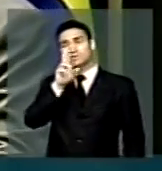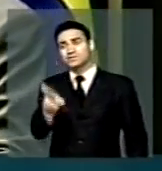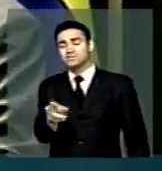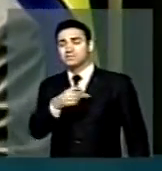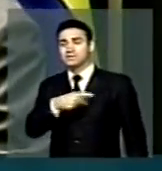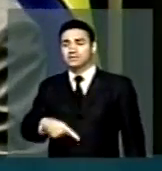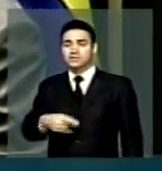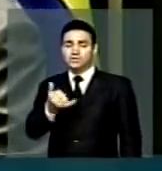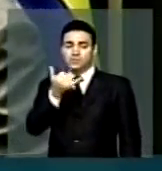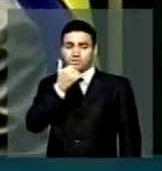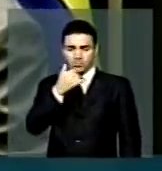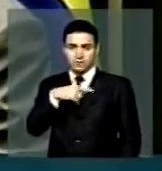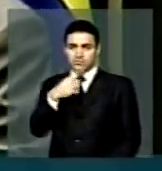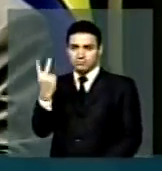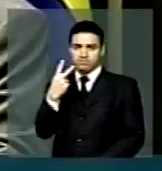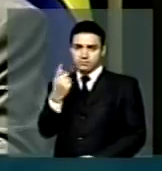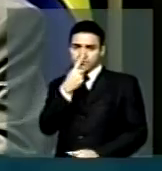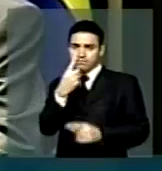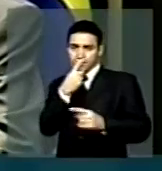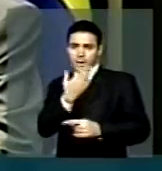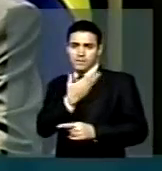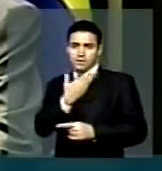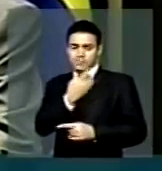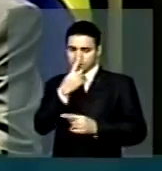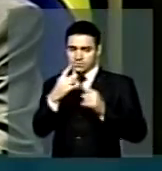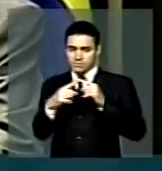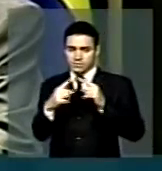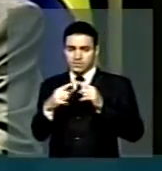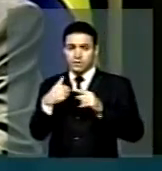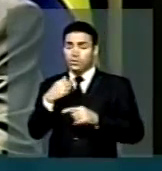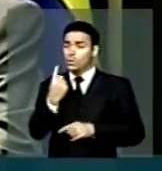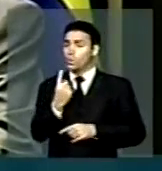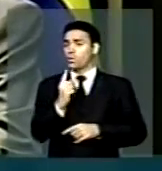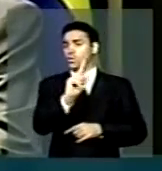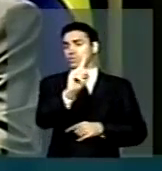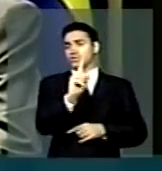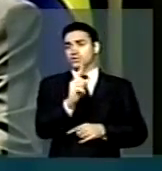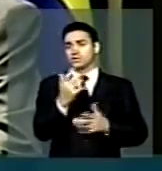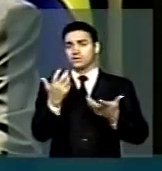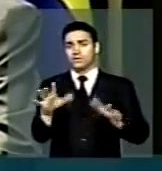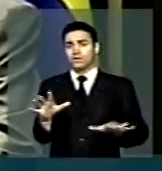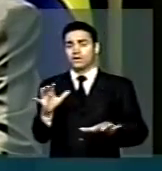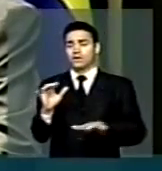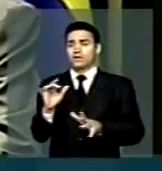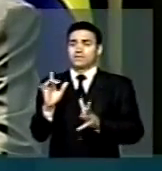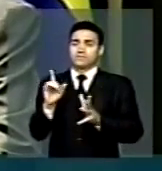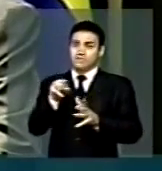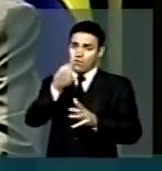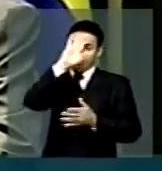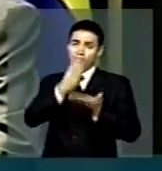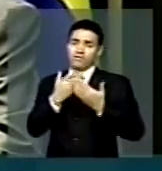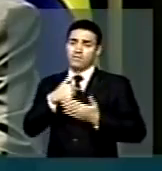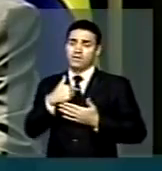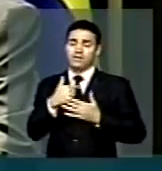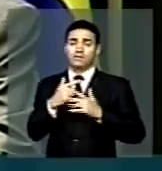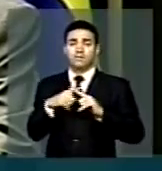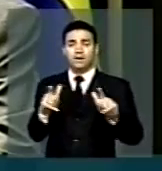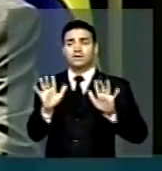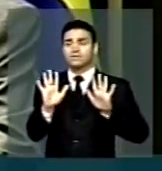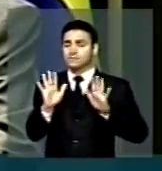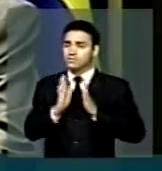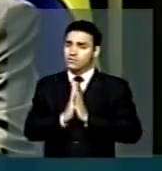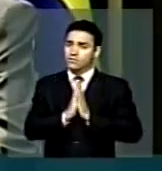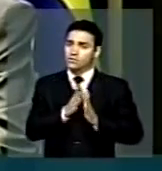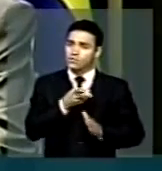eu tinha intimidade com o presidente, eu estou longe, não quero faltar à sua confiança, mas, por favor, mantenha o